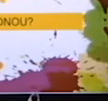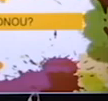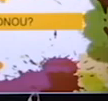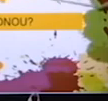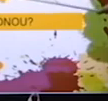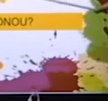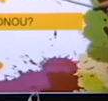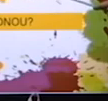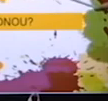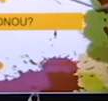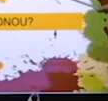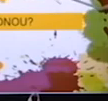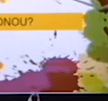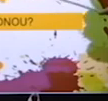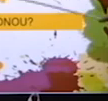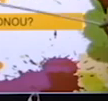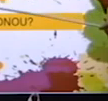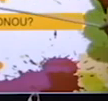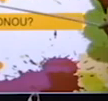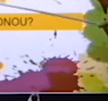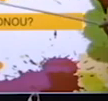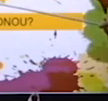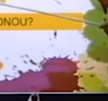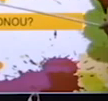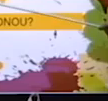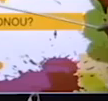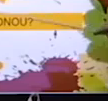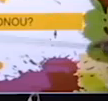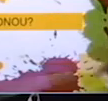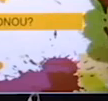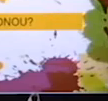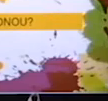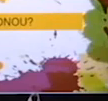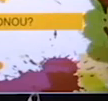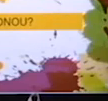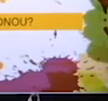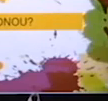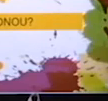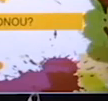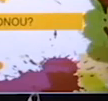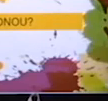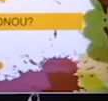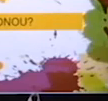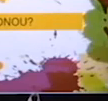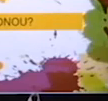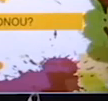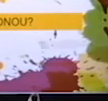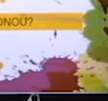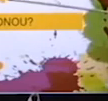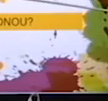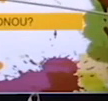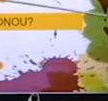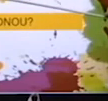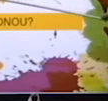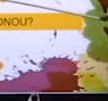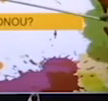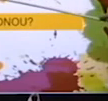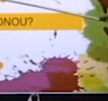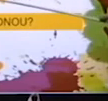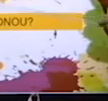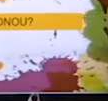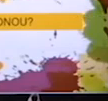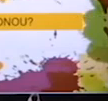17, 18, 19, 20. Olha só, chegamos ao